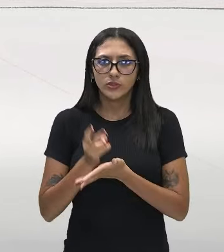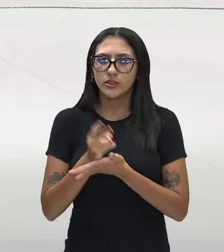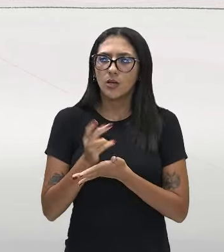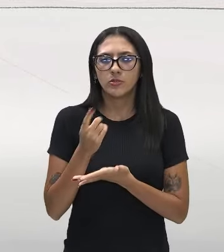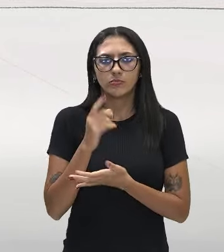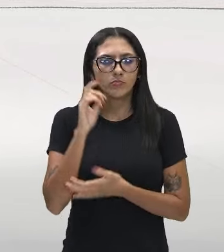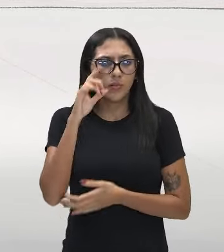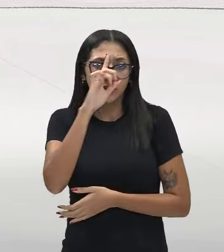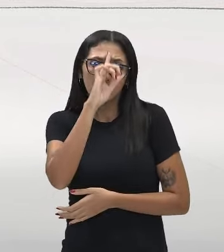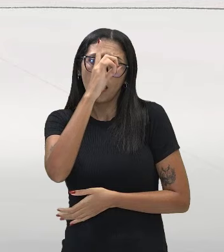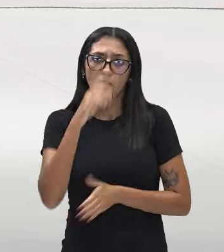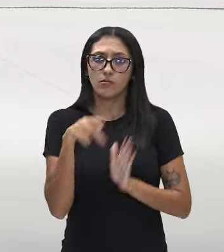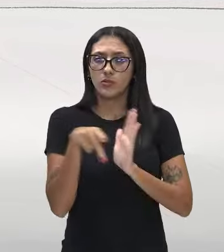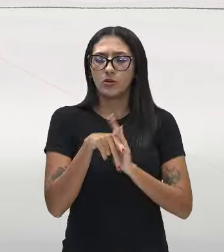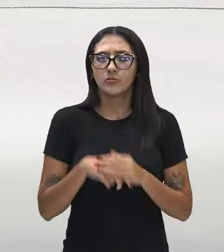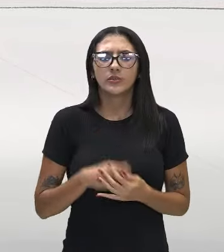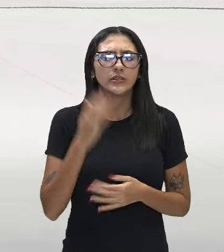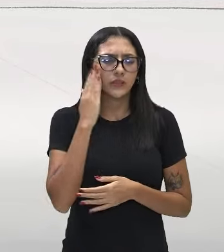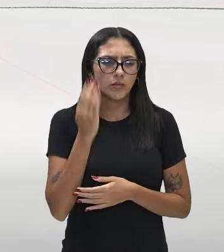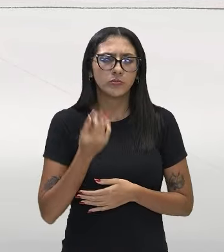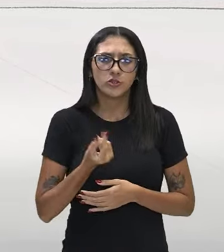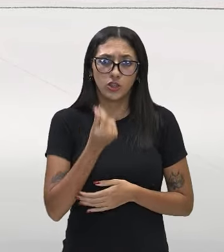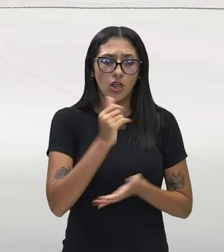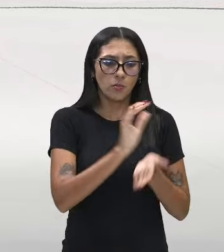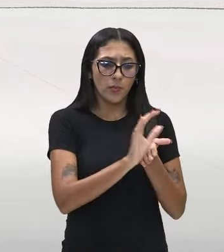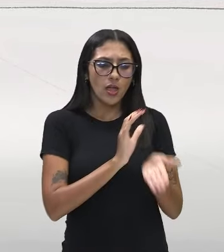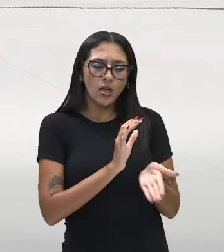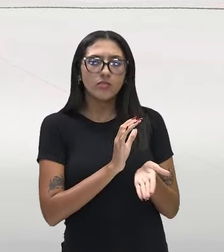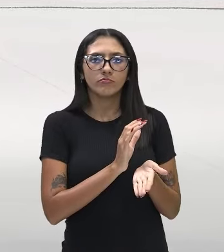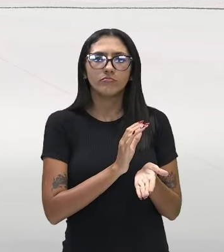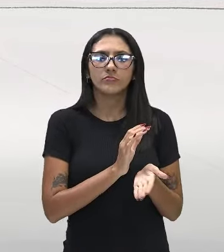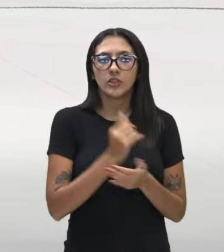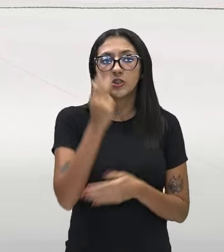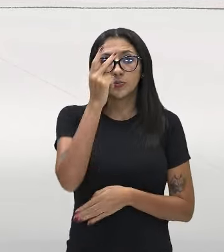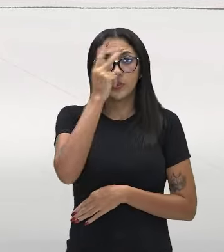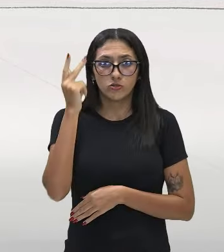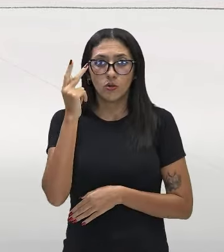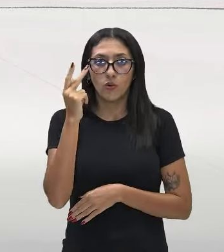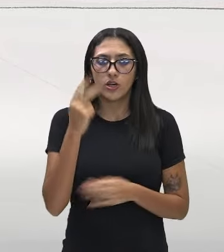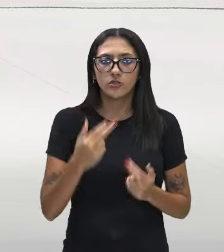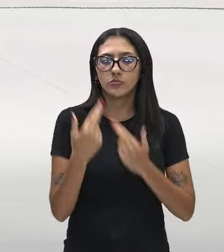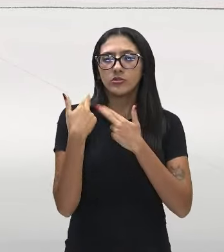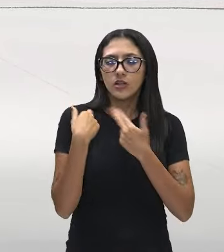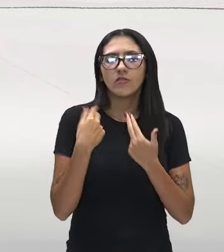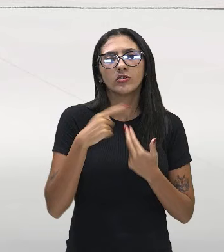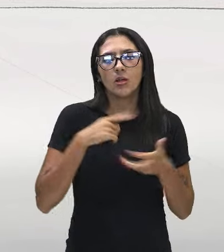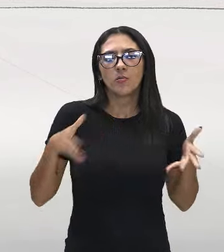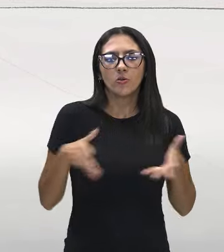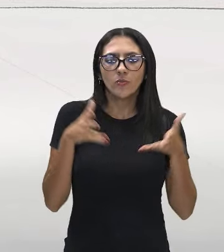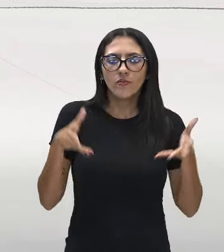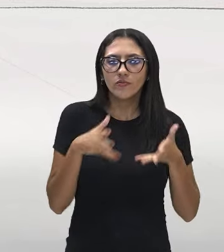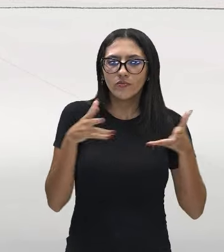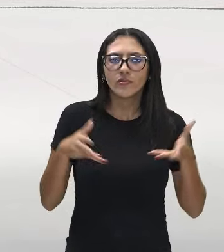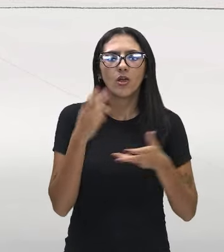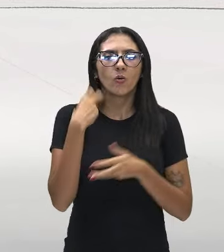além do lucro, os empreendedores culturais querem promover a cultura, a diversidade, o